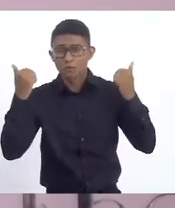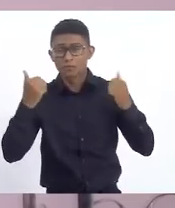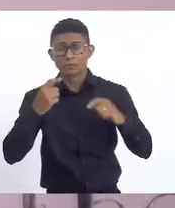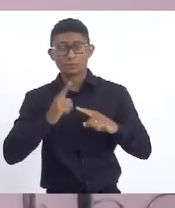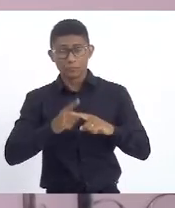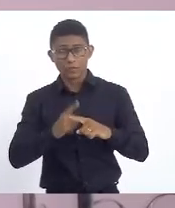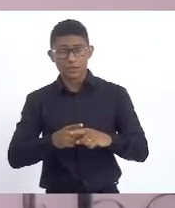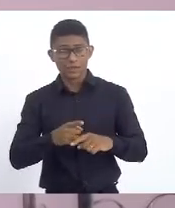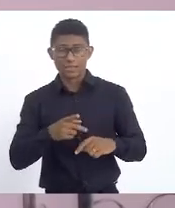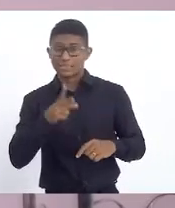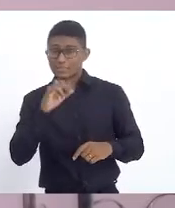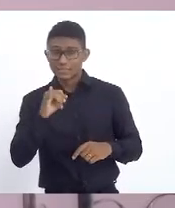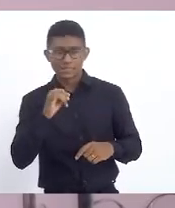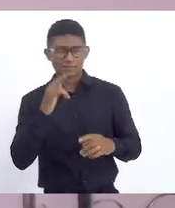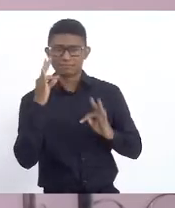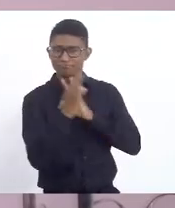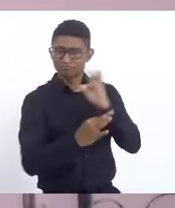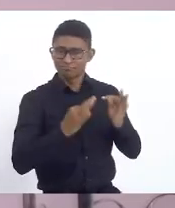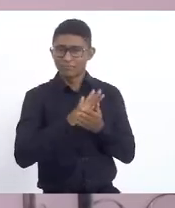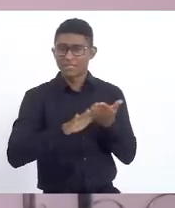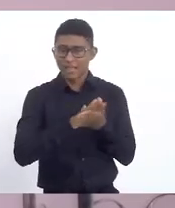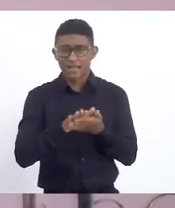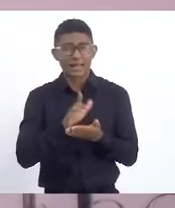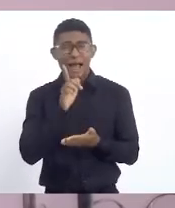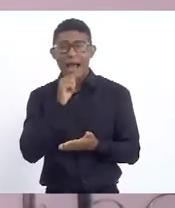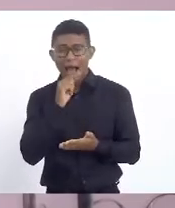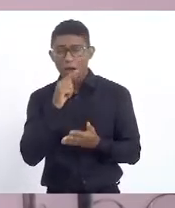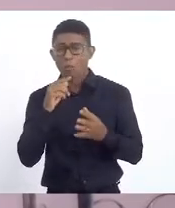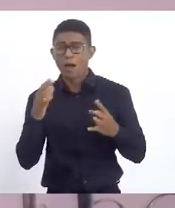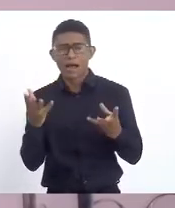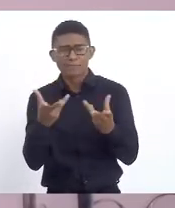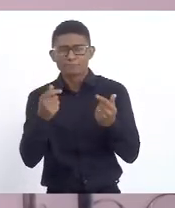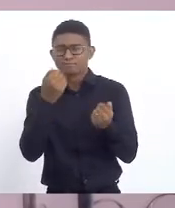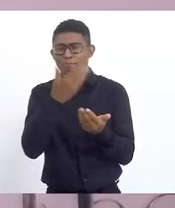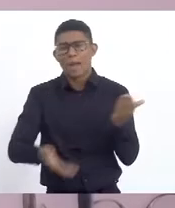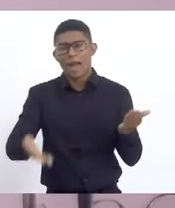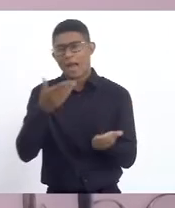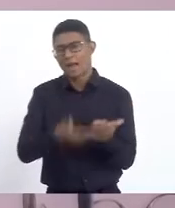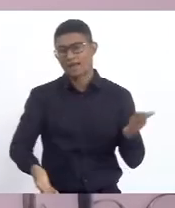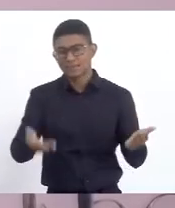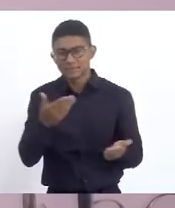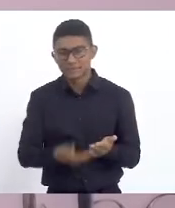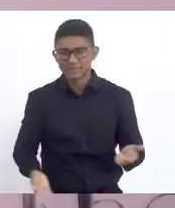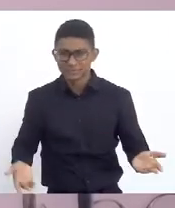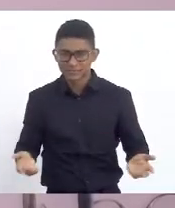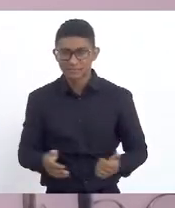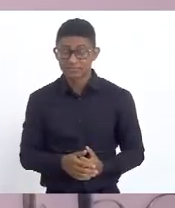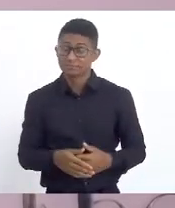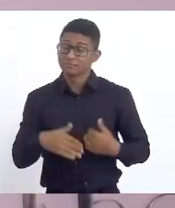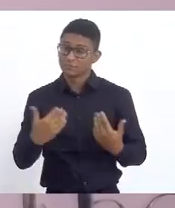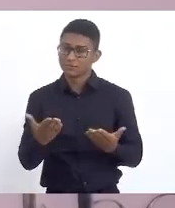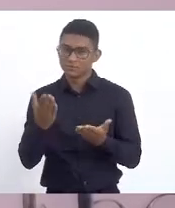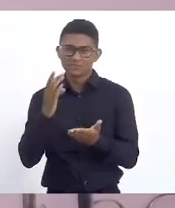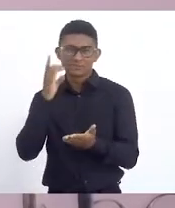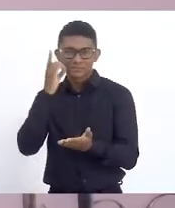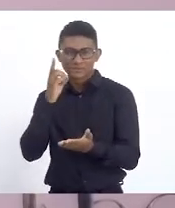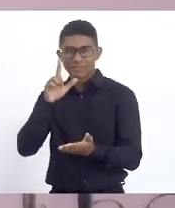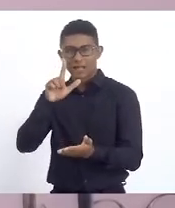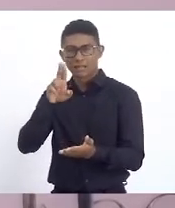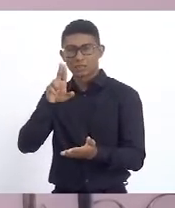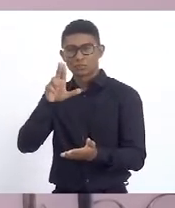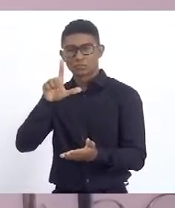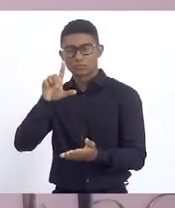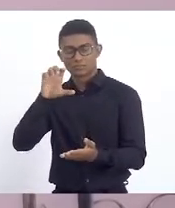quer seja na escassez, quer seja na abundância. Então, deputada Lucinha, eu acho exatamente